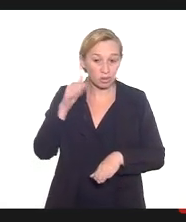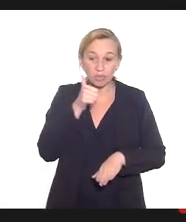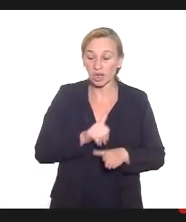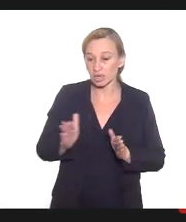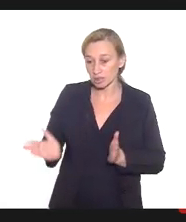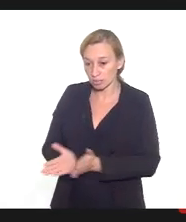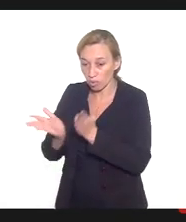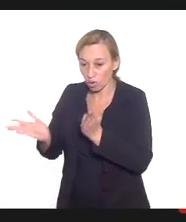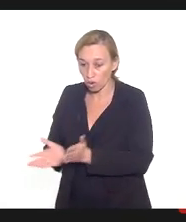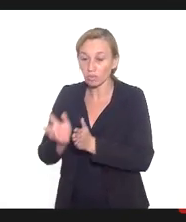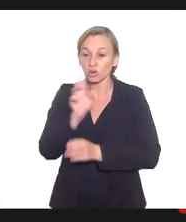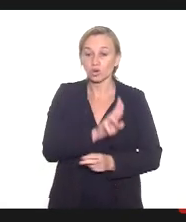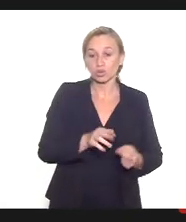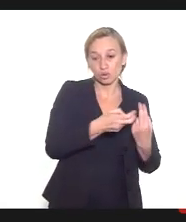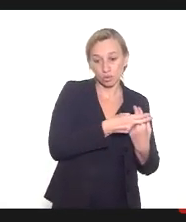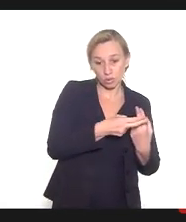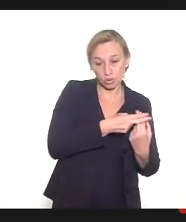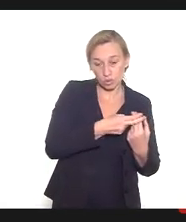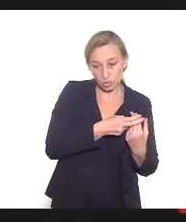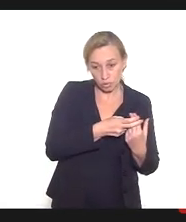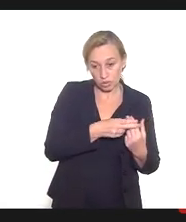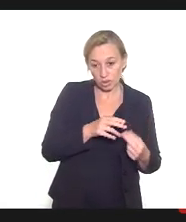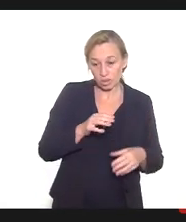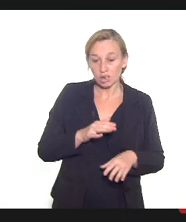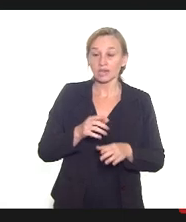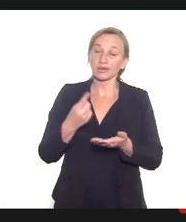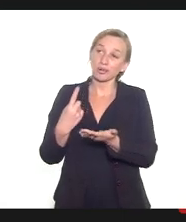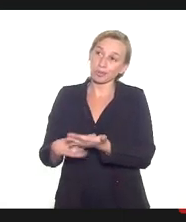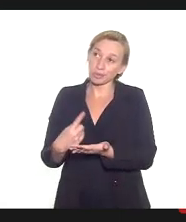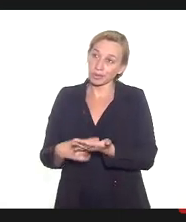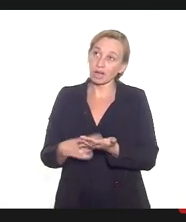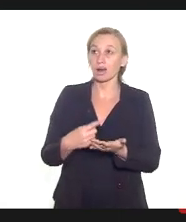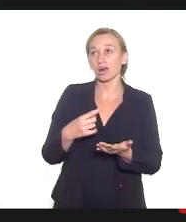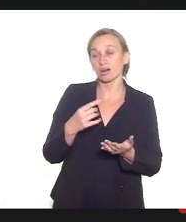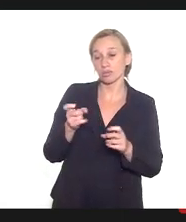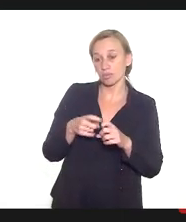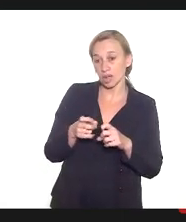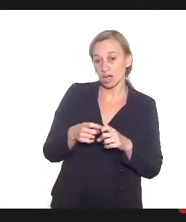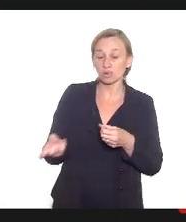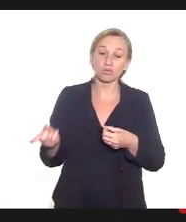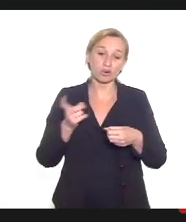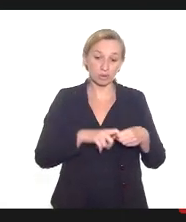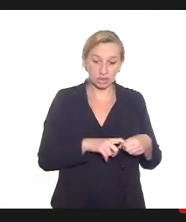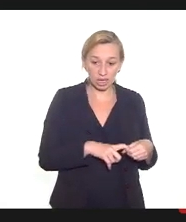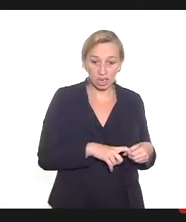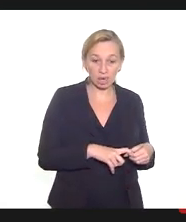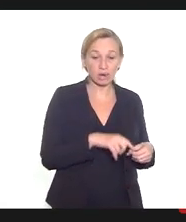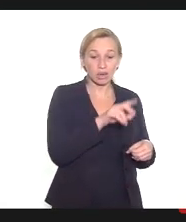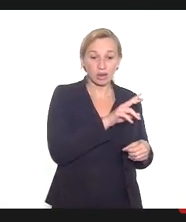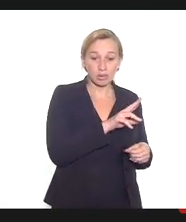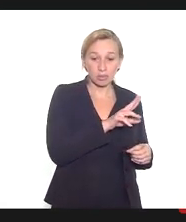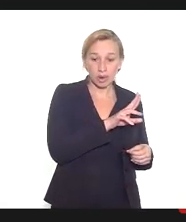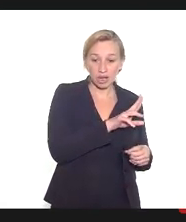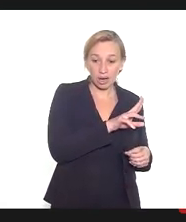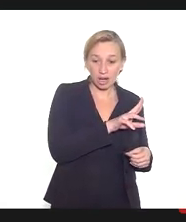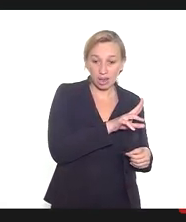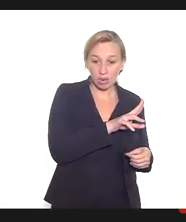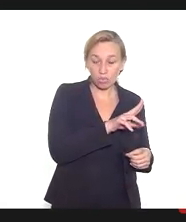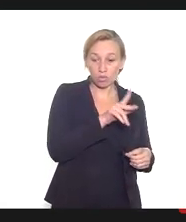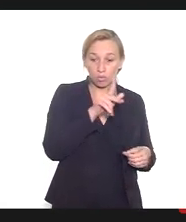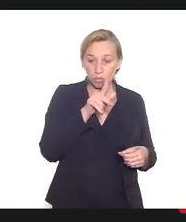pobres usuários do suas as mais vulneráveis que tem que marcar consulta voltar para unidade básica de saúde voltar para o